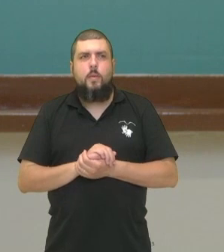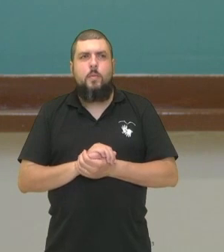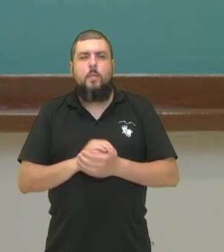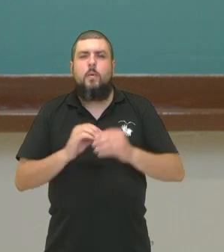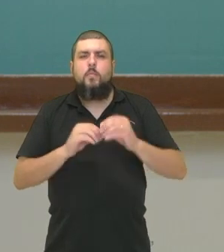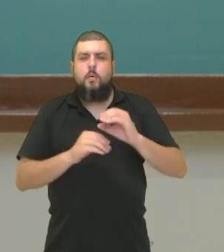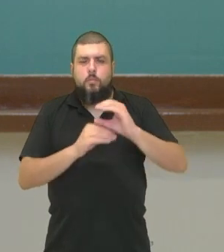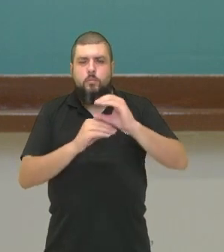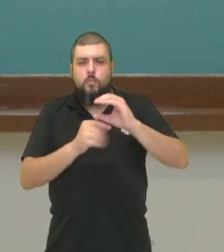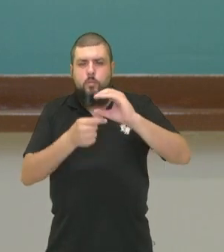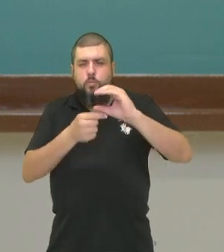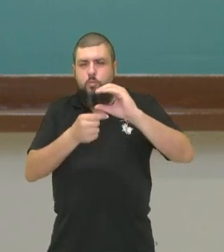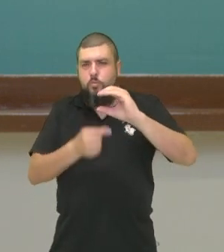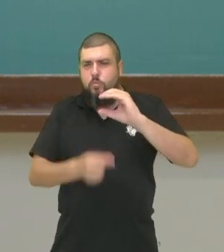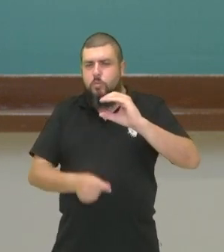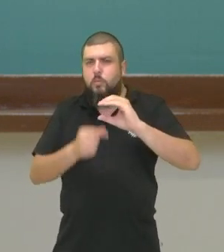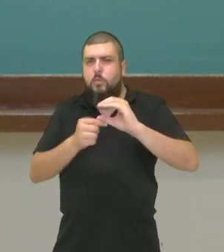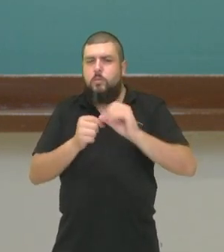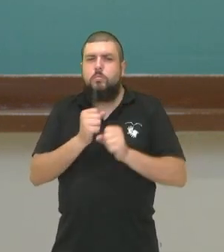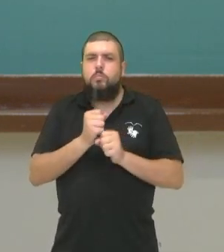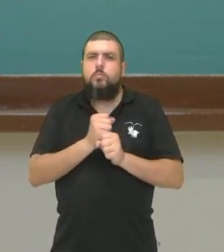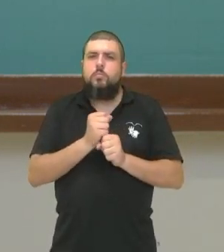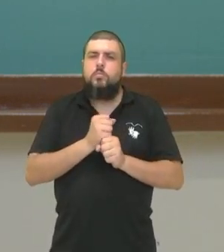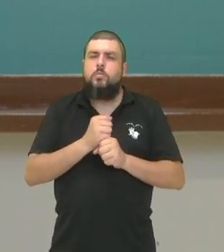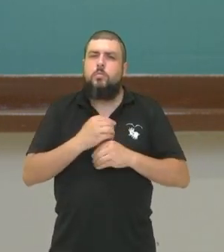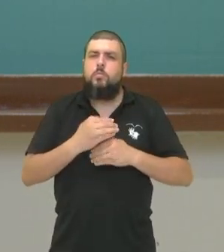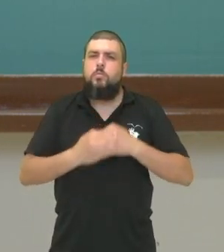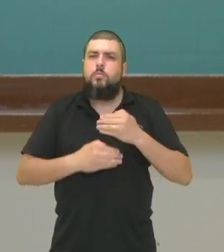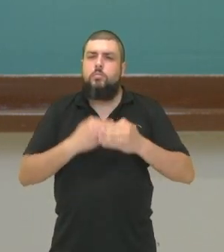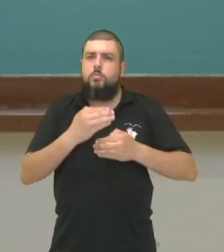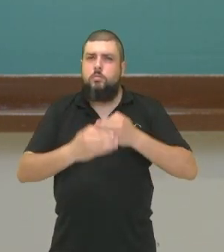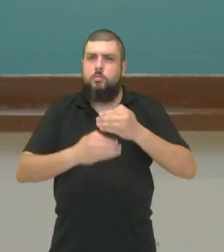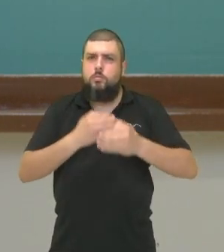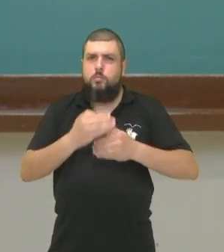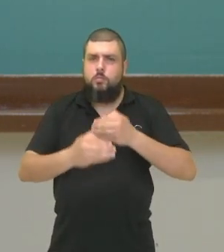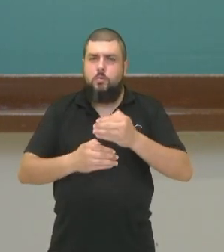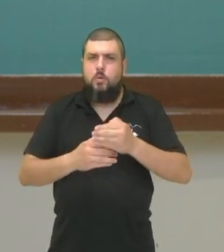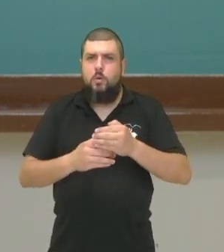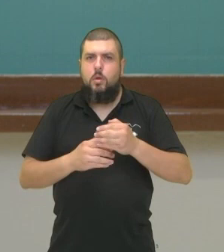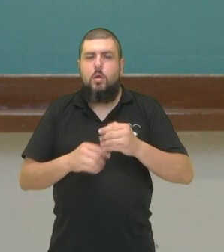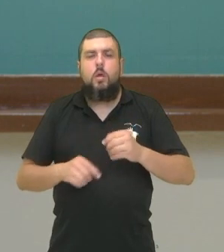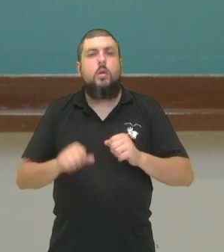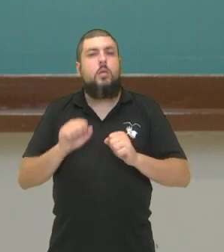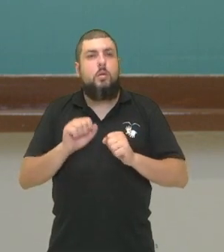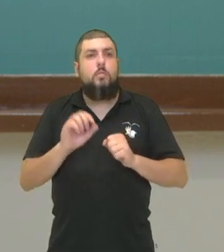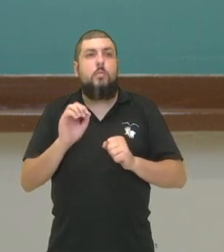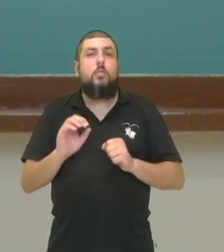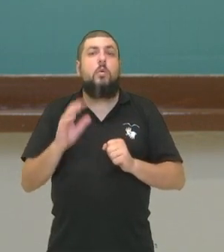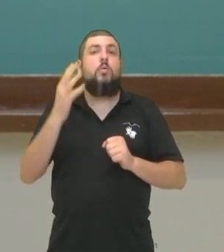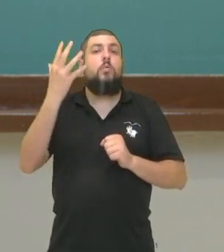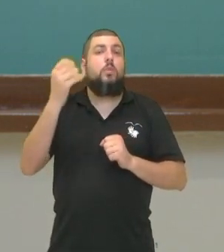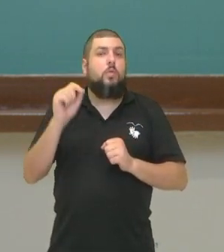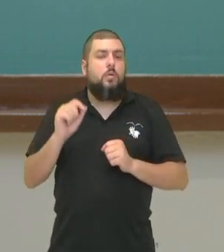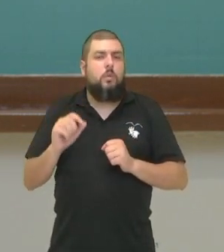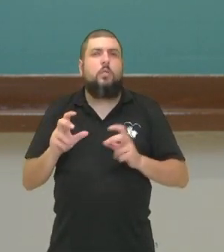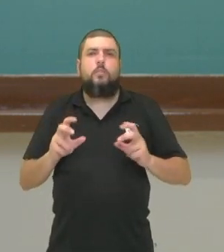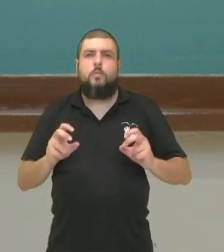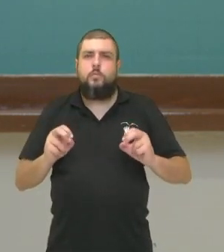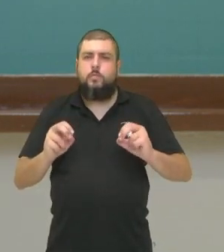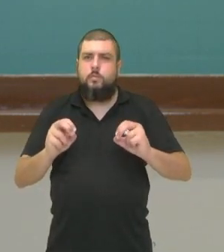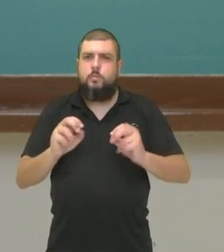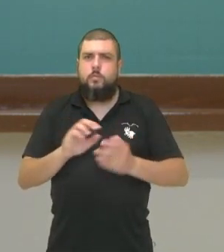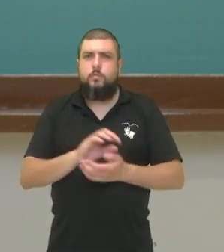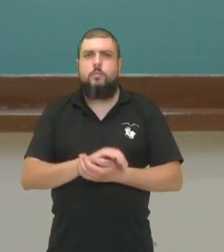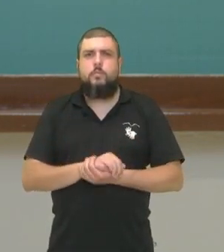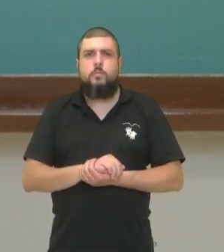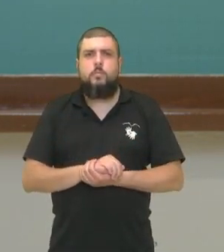tempo. Então, em algumas pessoas, a próstata pode crescer e pode se transformar até em câncer.